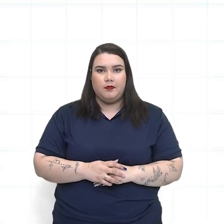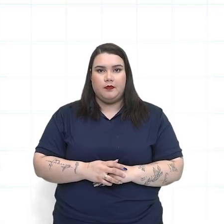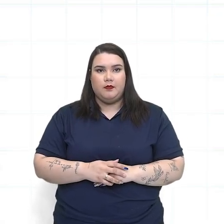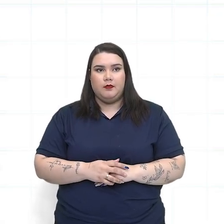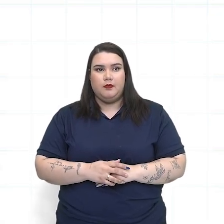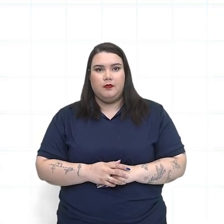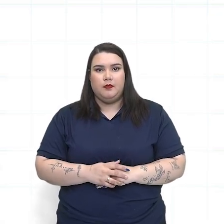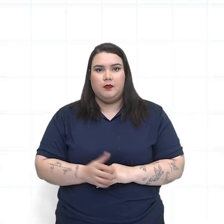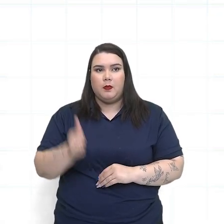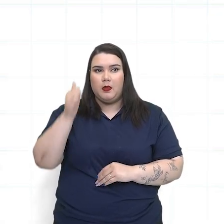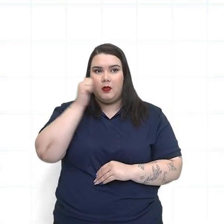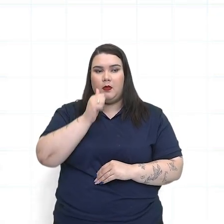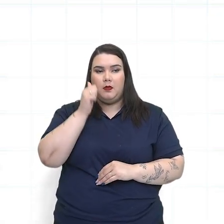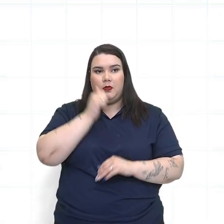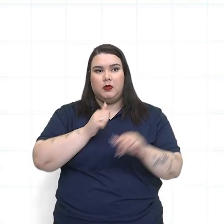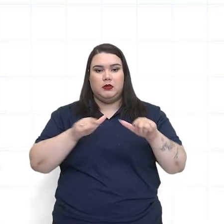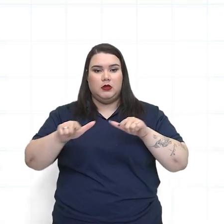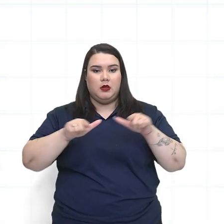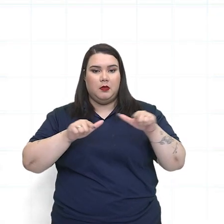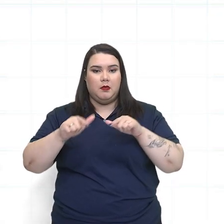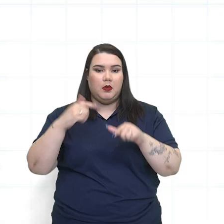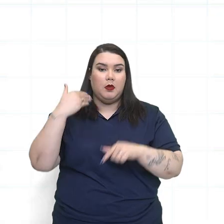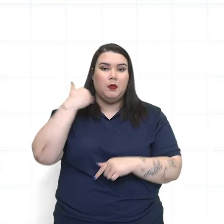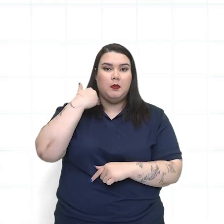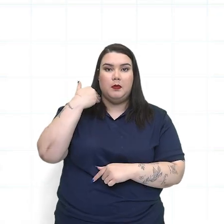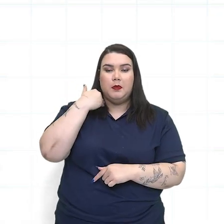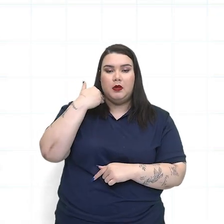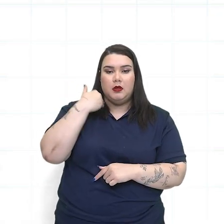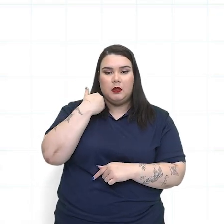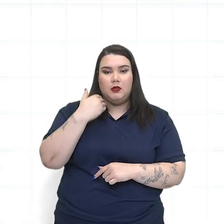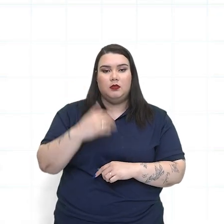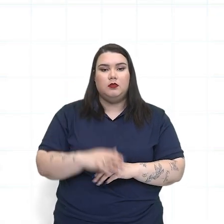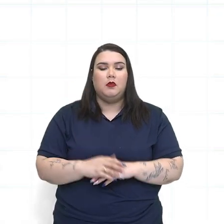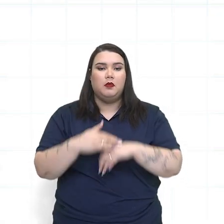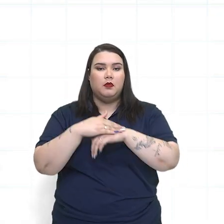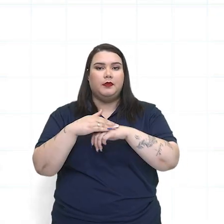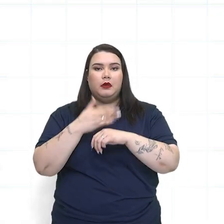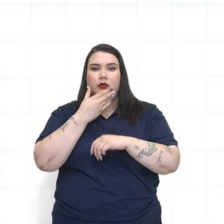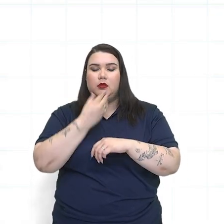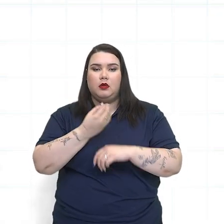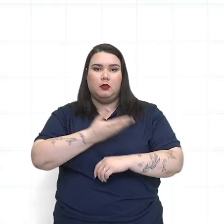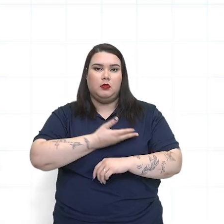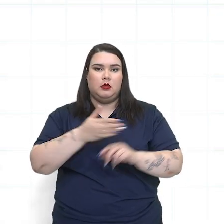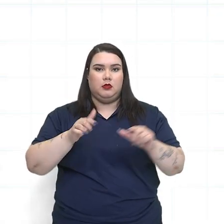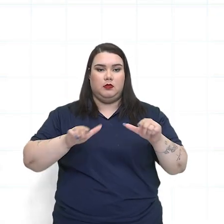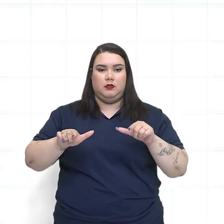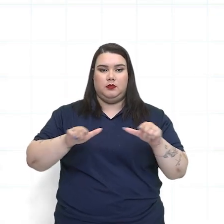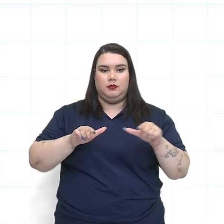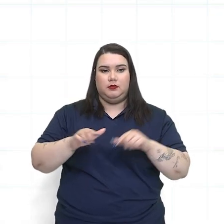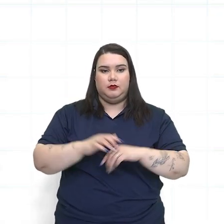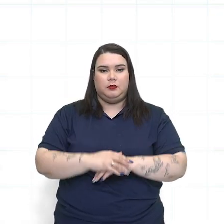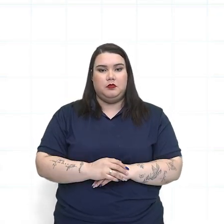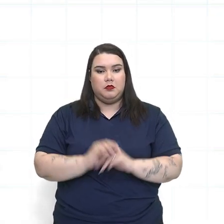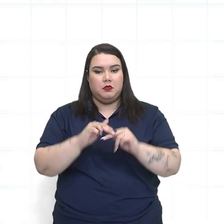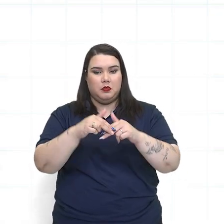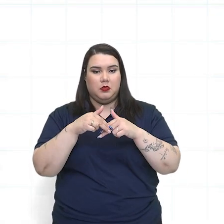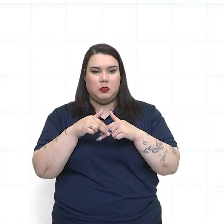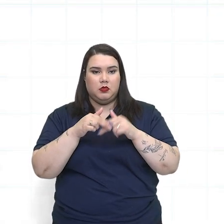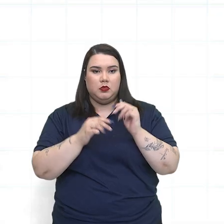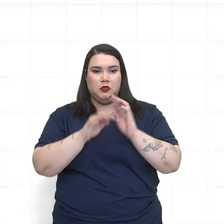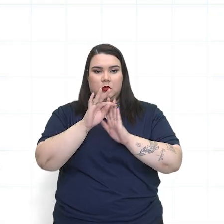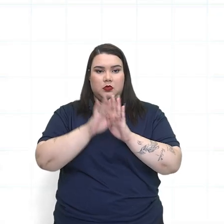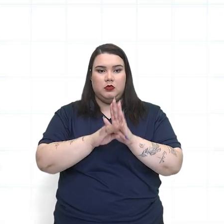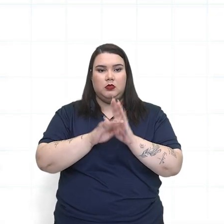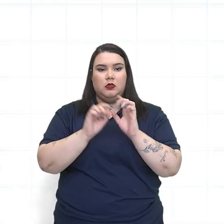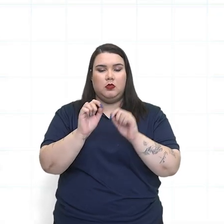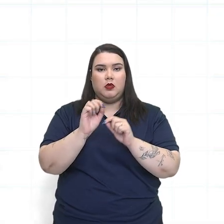Da moça que trabalha no banco com um colega de trabalho. Por isso que o texto